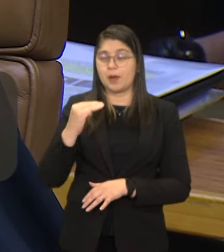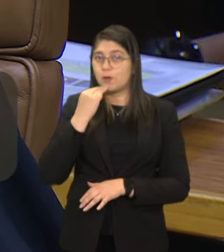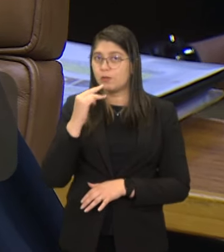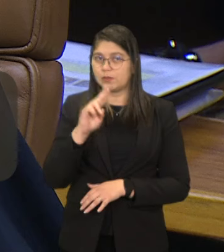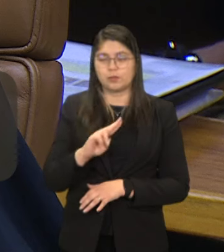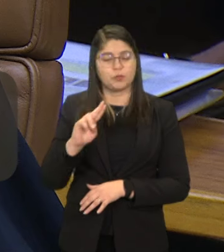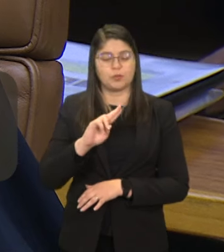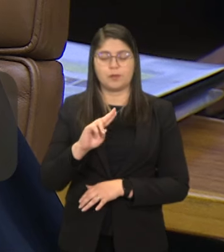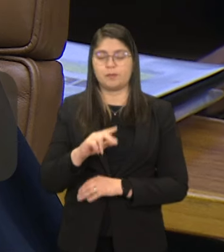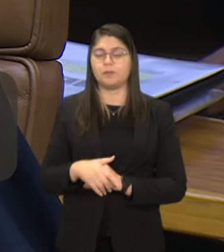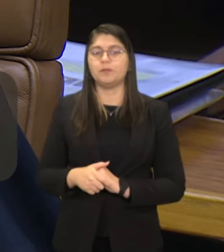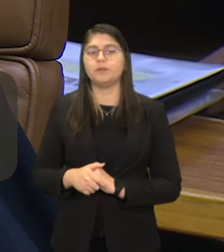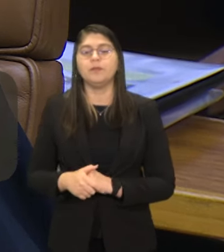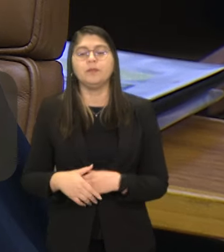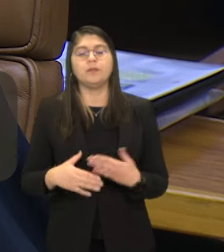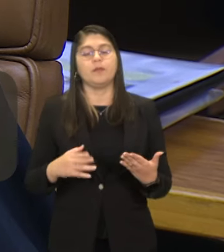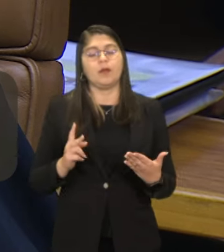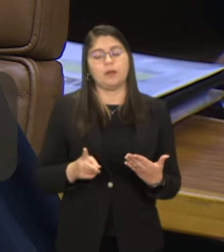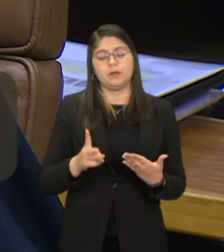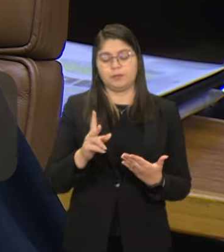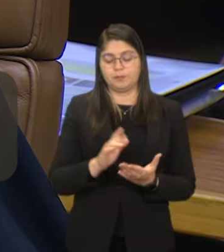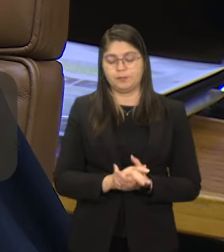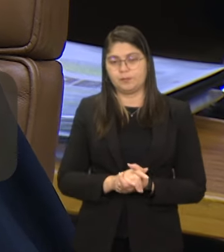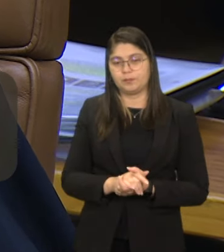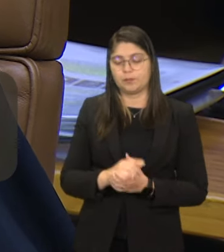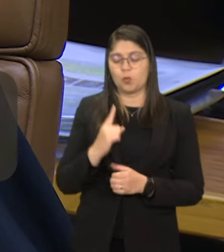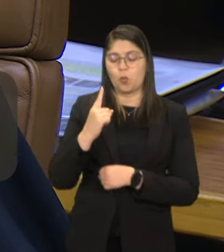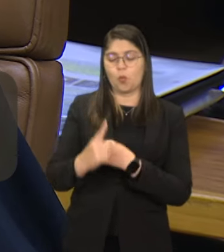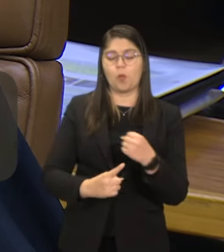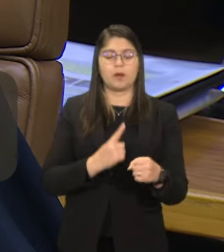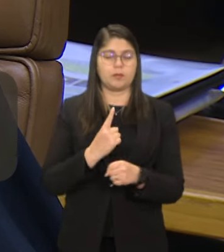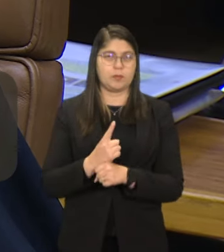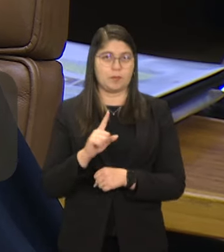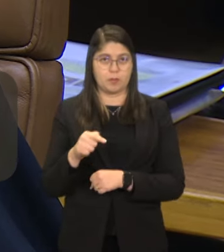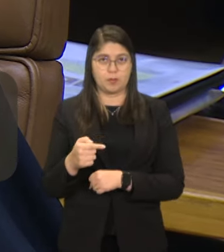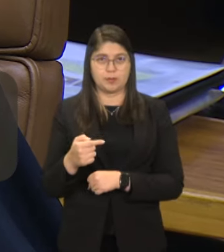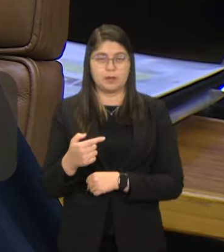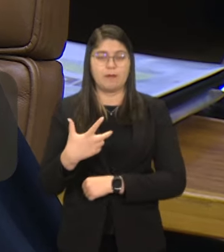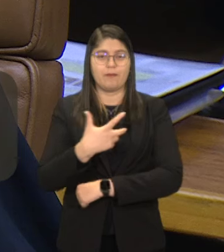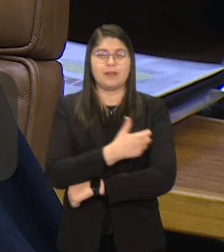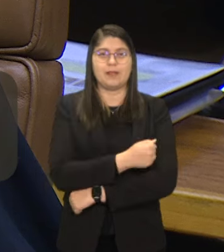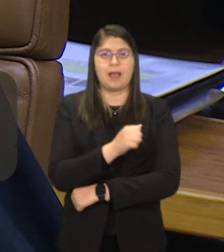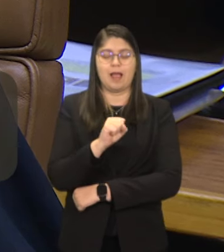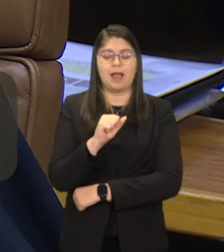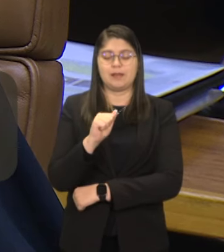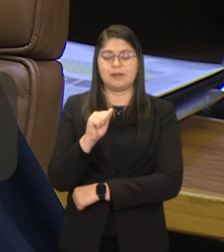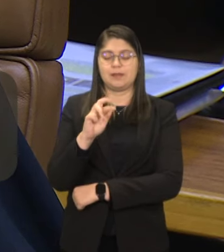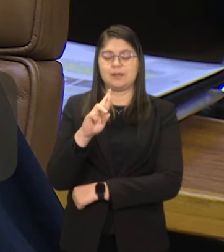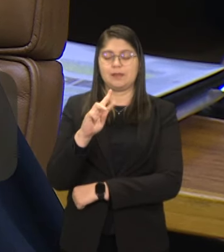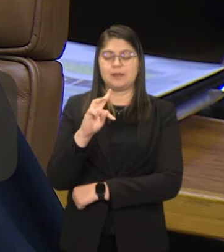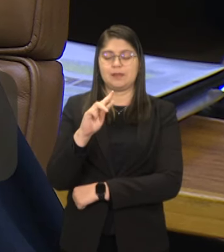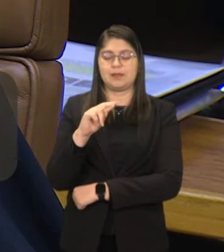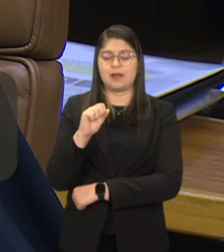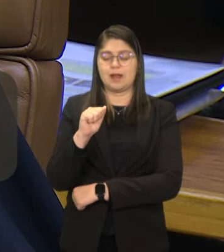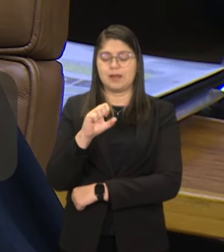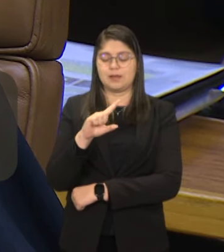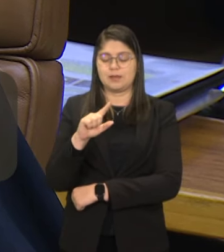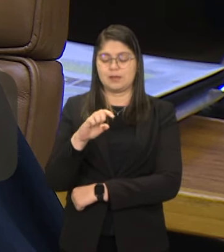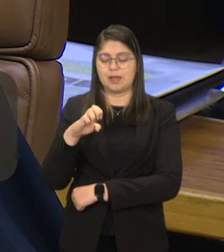dados. Bom, prossigo. Quase um ano depois, a vacina da AstraZeneca também foi retirada de circulação do mercado